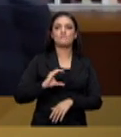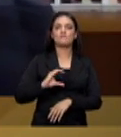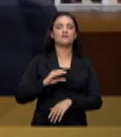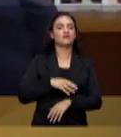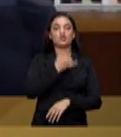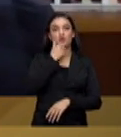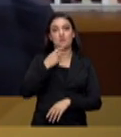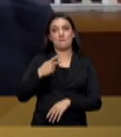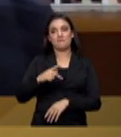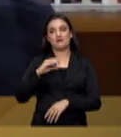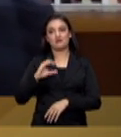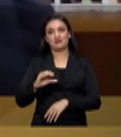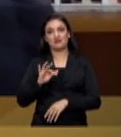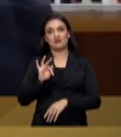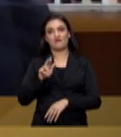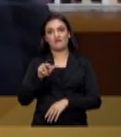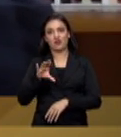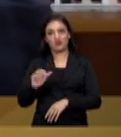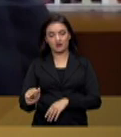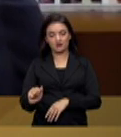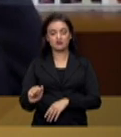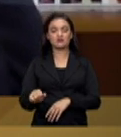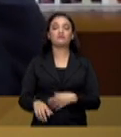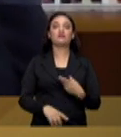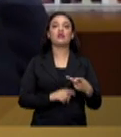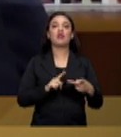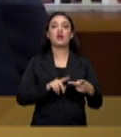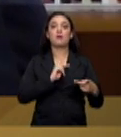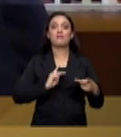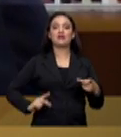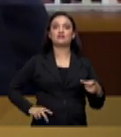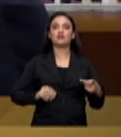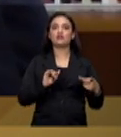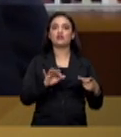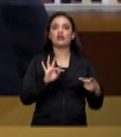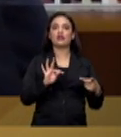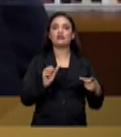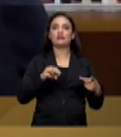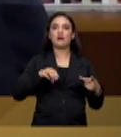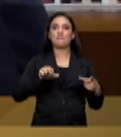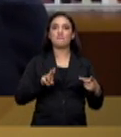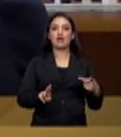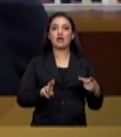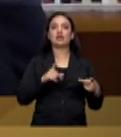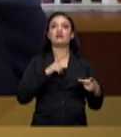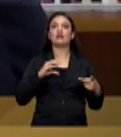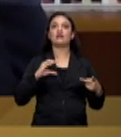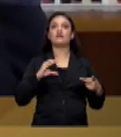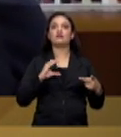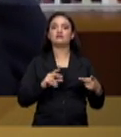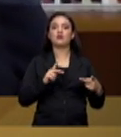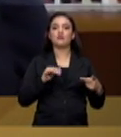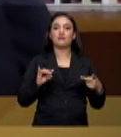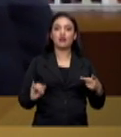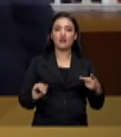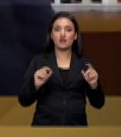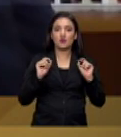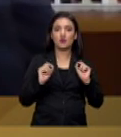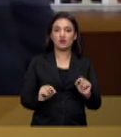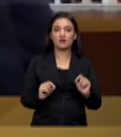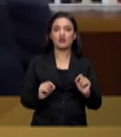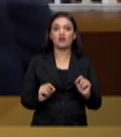governo do presidente Itamar Franco veio a célebre CPI dos anões do